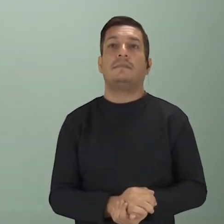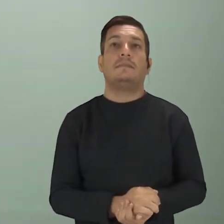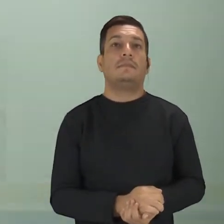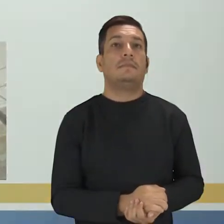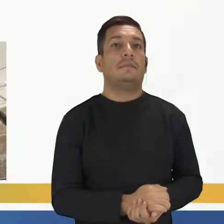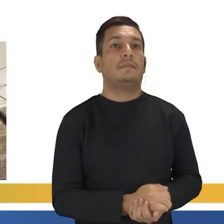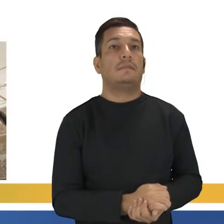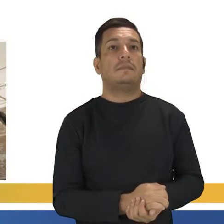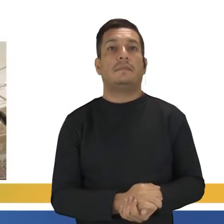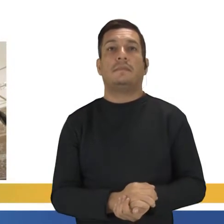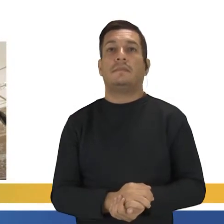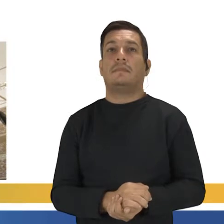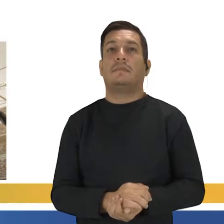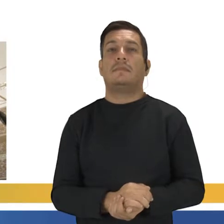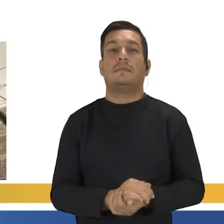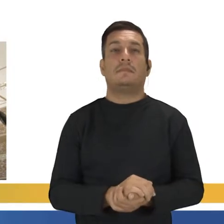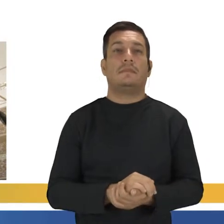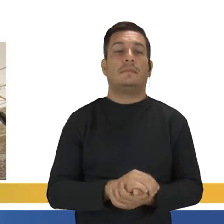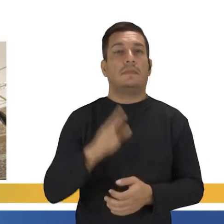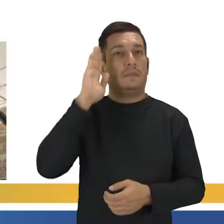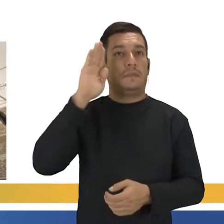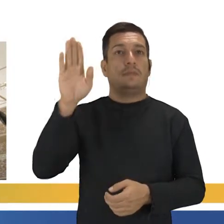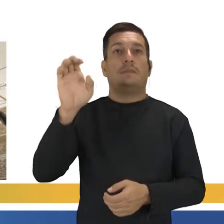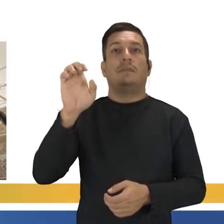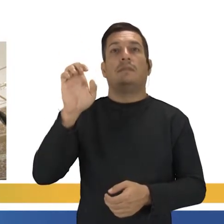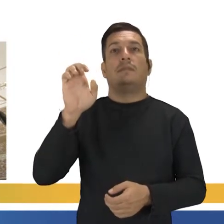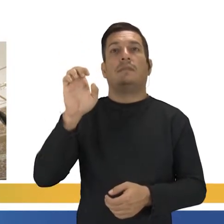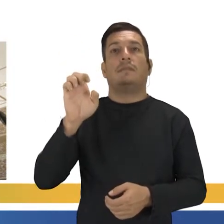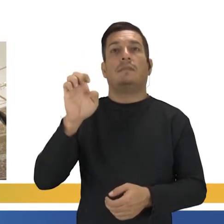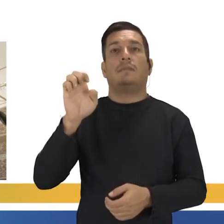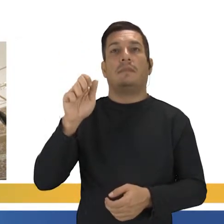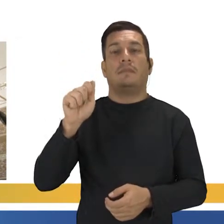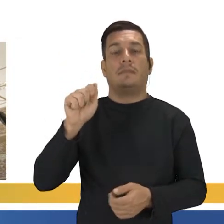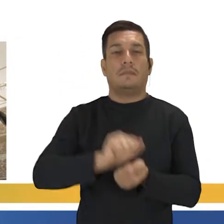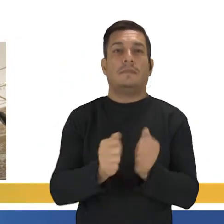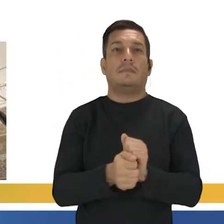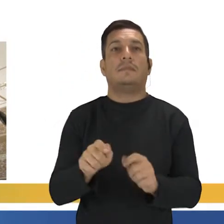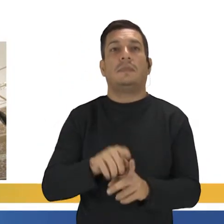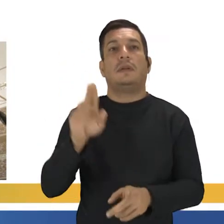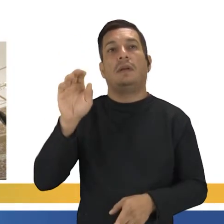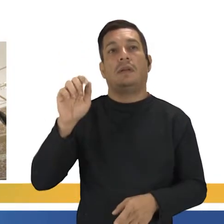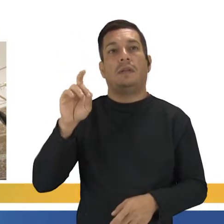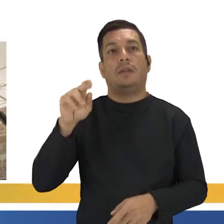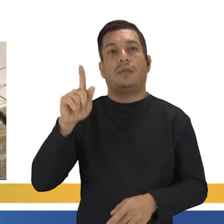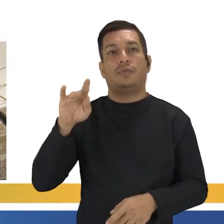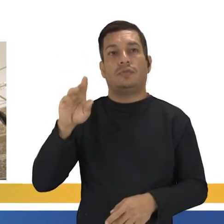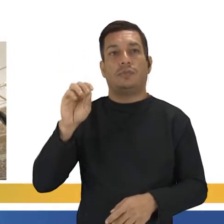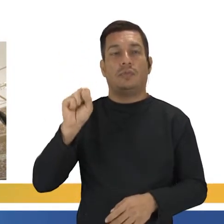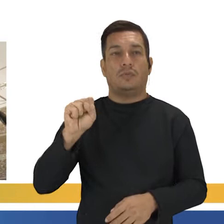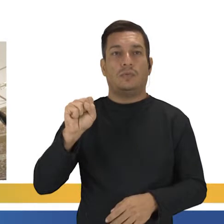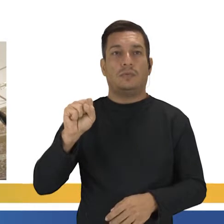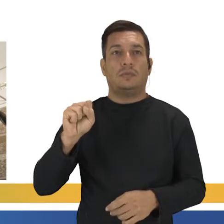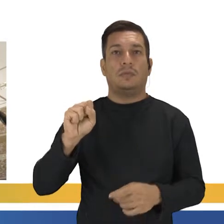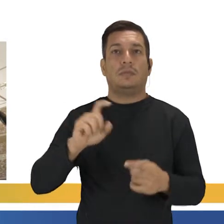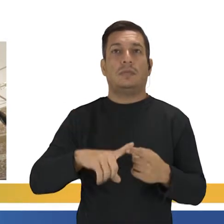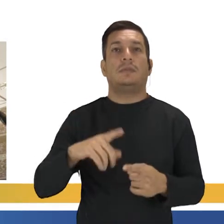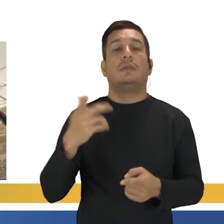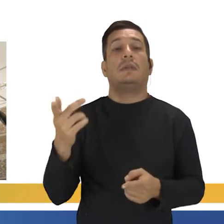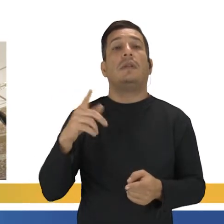eu treinar hoje, passar uma semana e treinar novamente, porque meu corpo não vai se adaptar, porque não